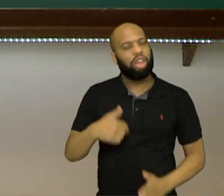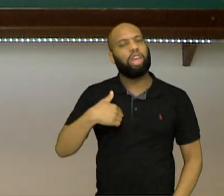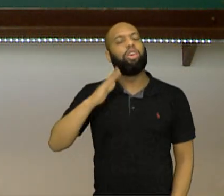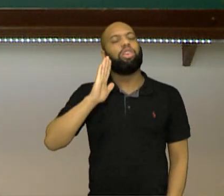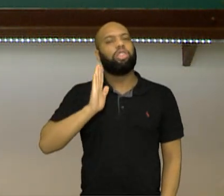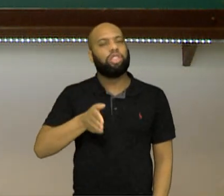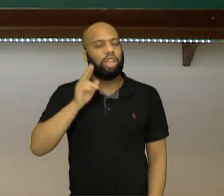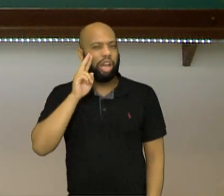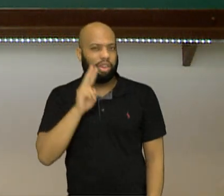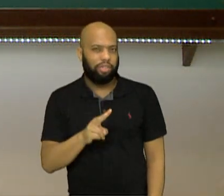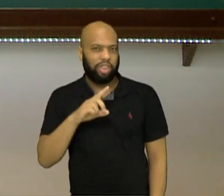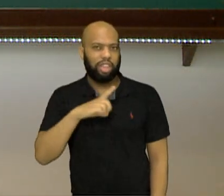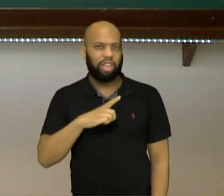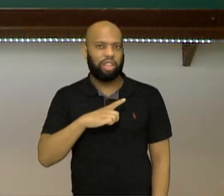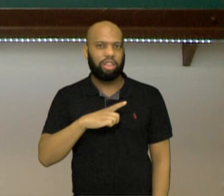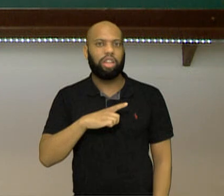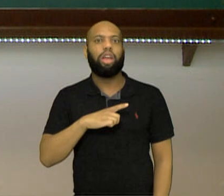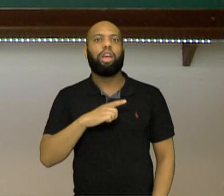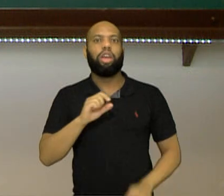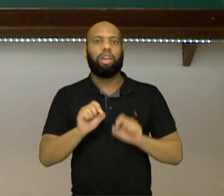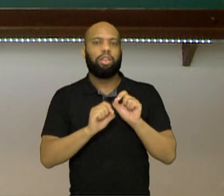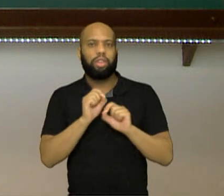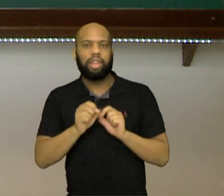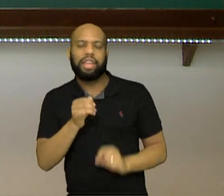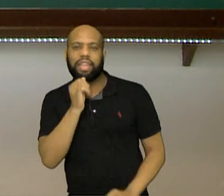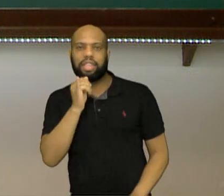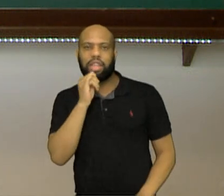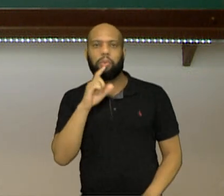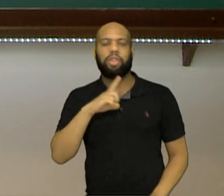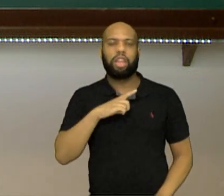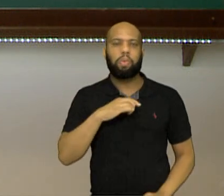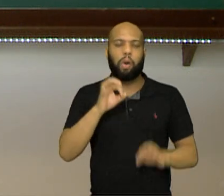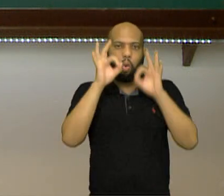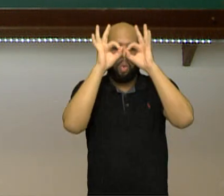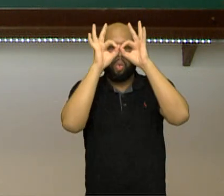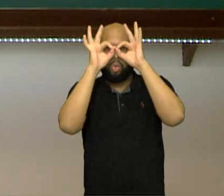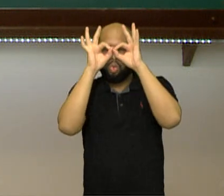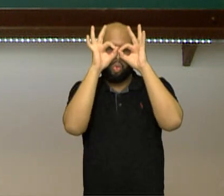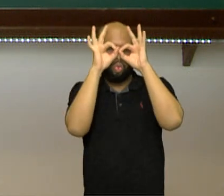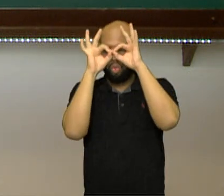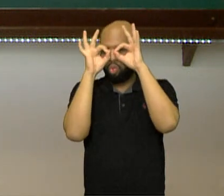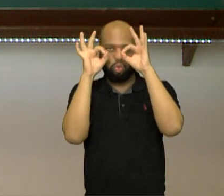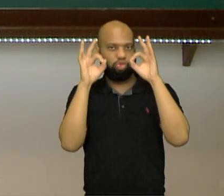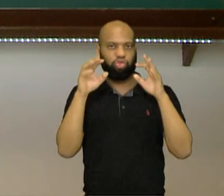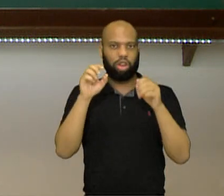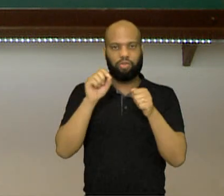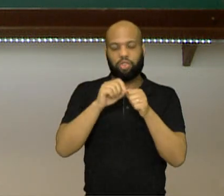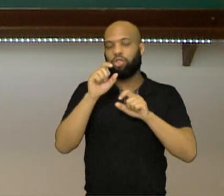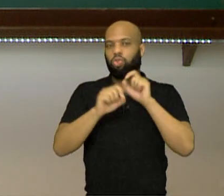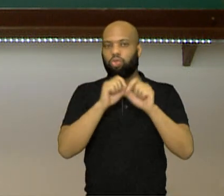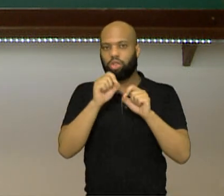uma coruja leva choque. Quando o animal um pouco maior,